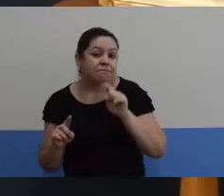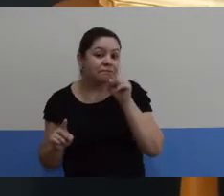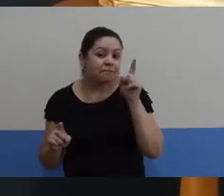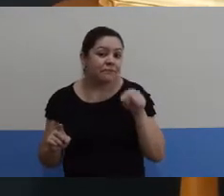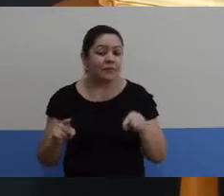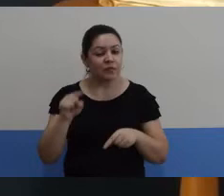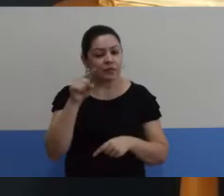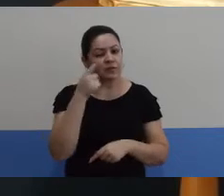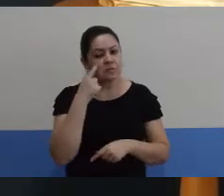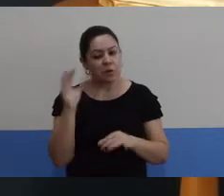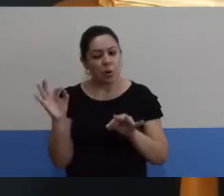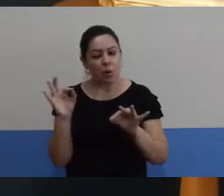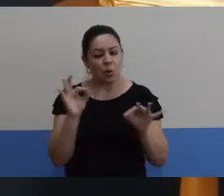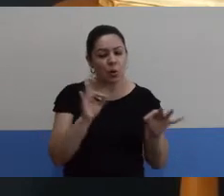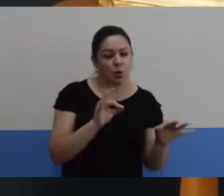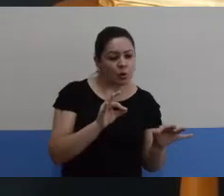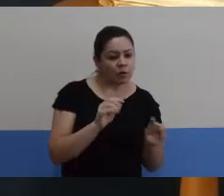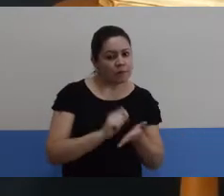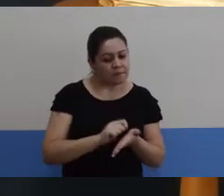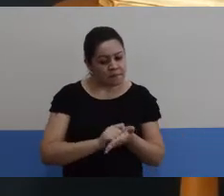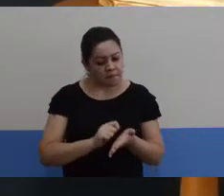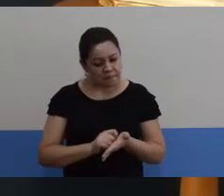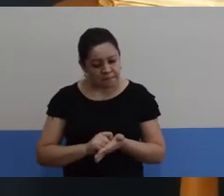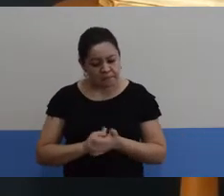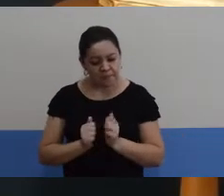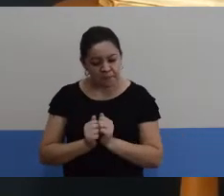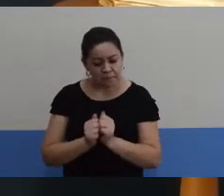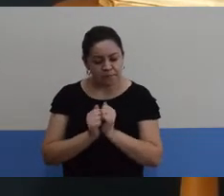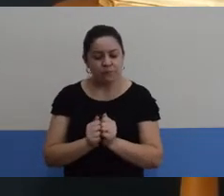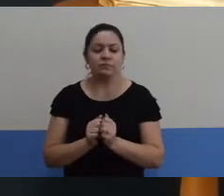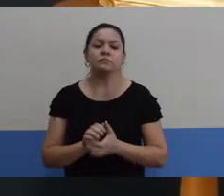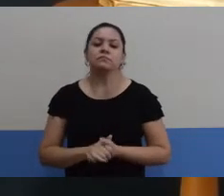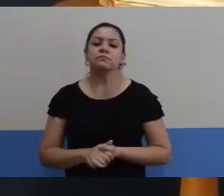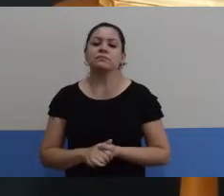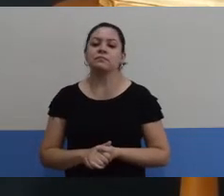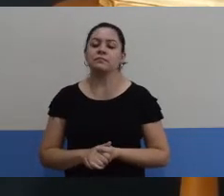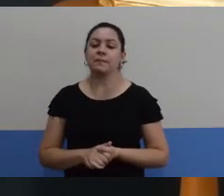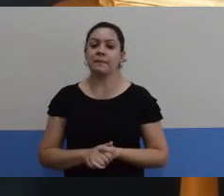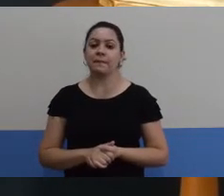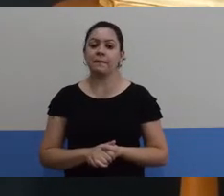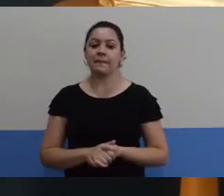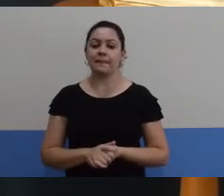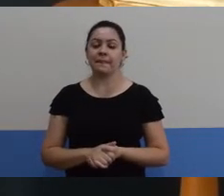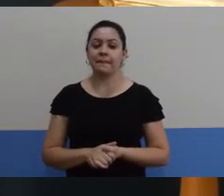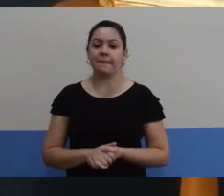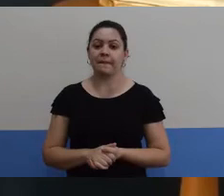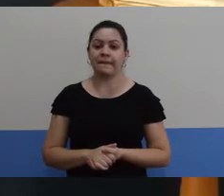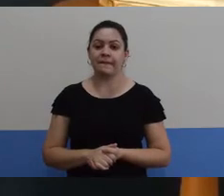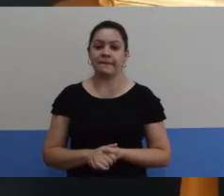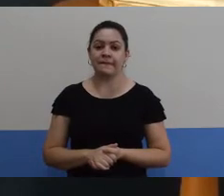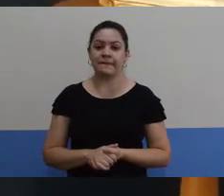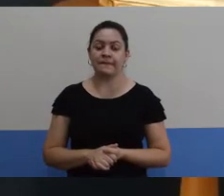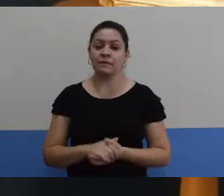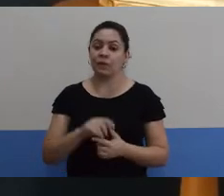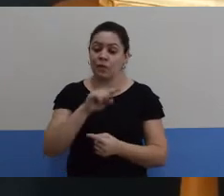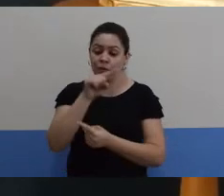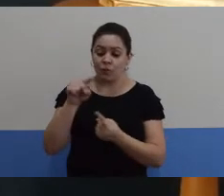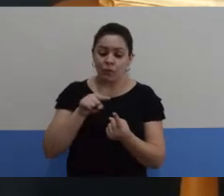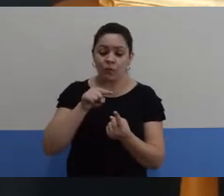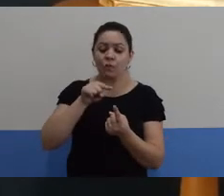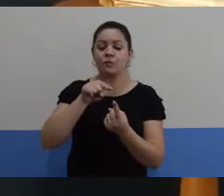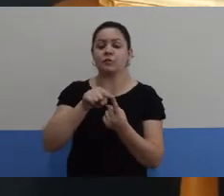vai anotando, vai acompanhando, né? A esta luz, o objetivo do atual sínodo